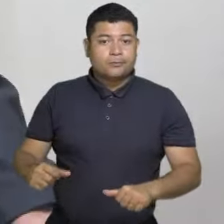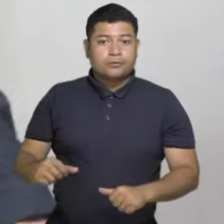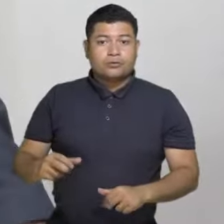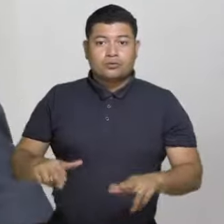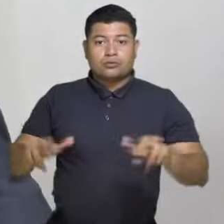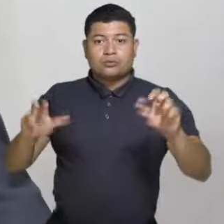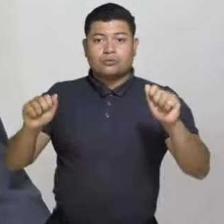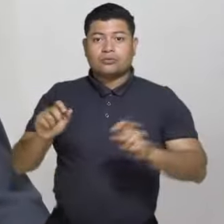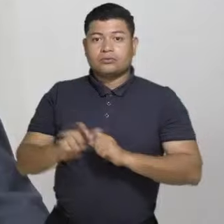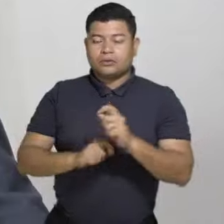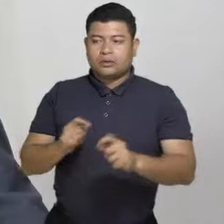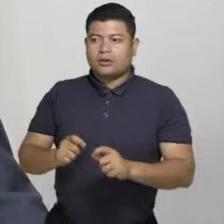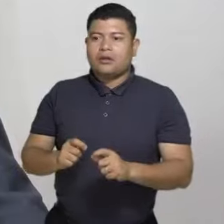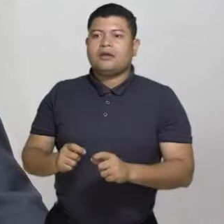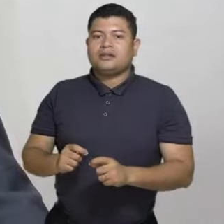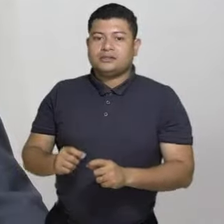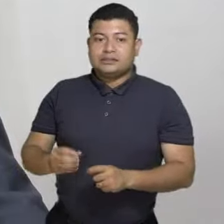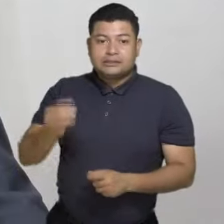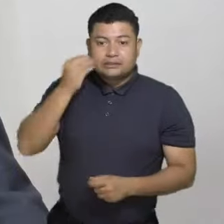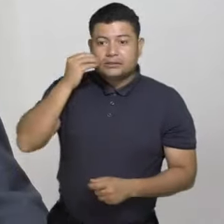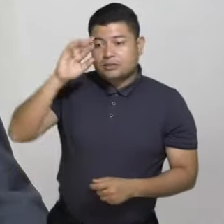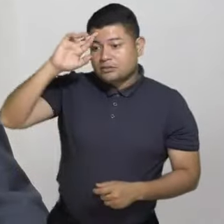o ponto.